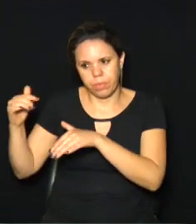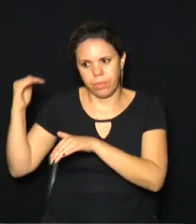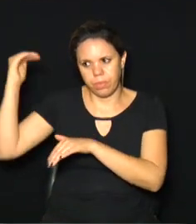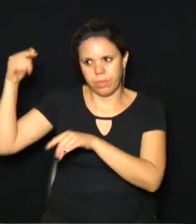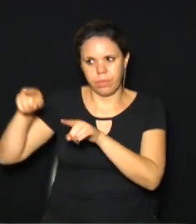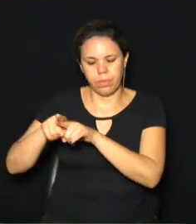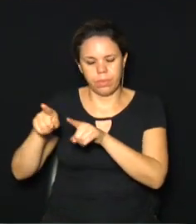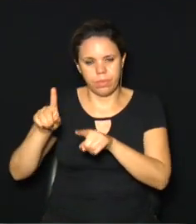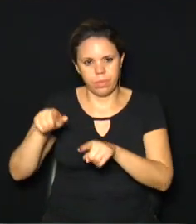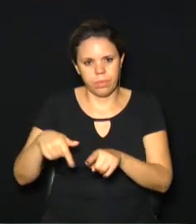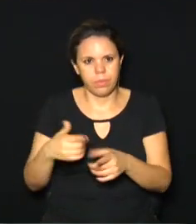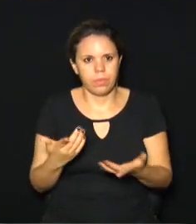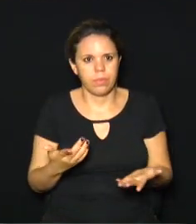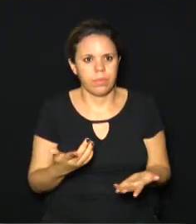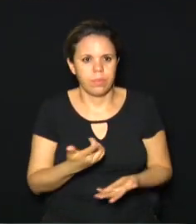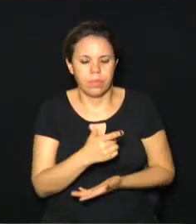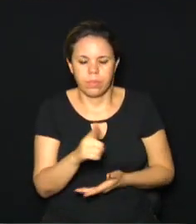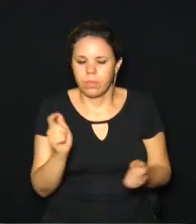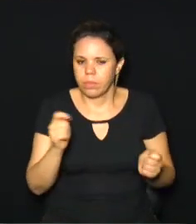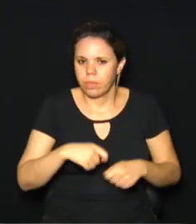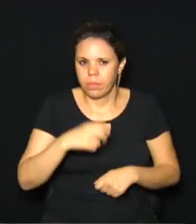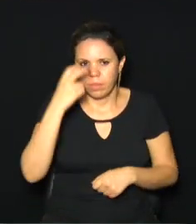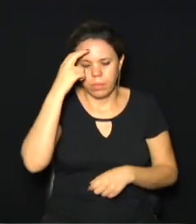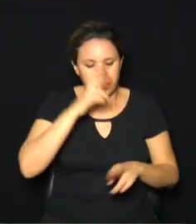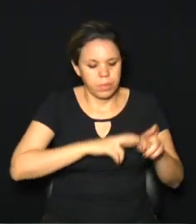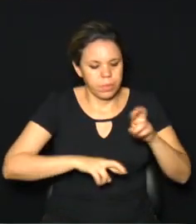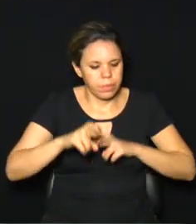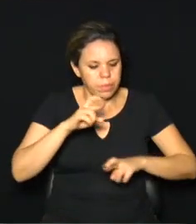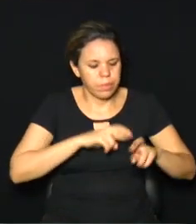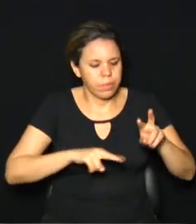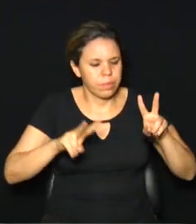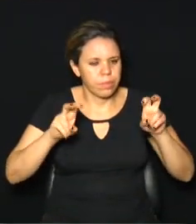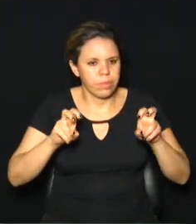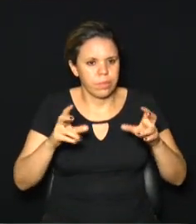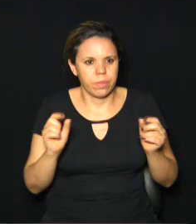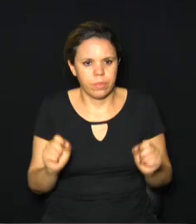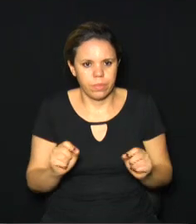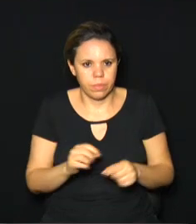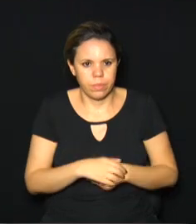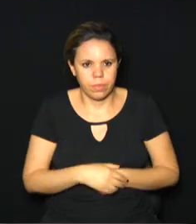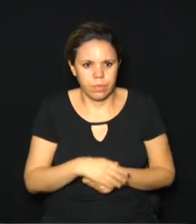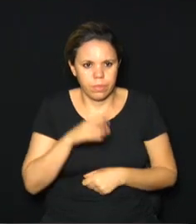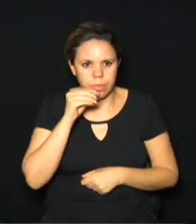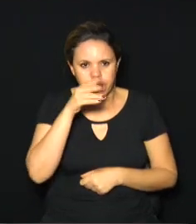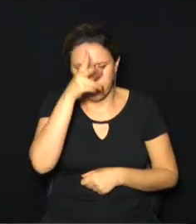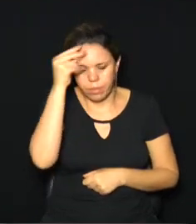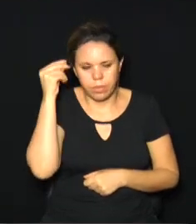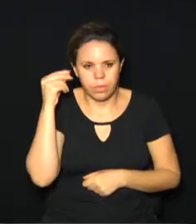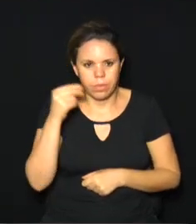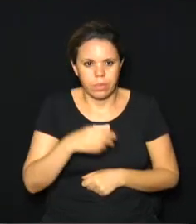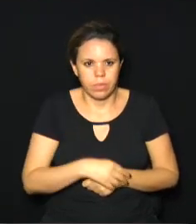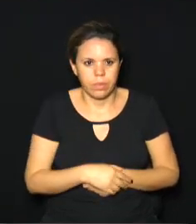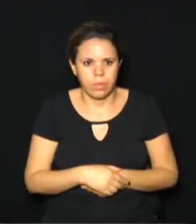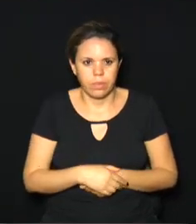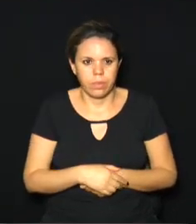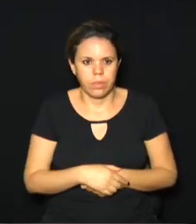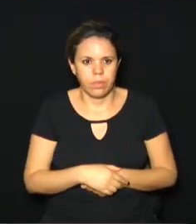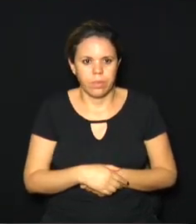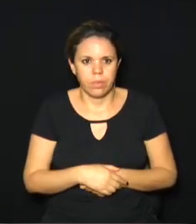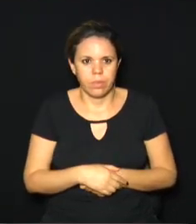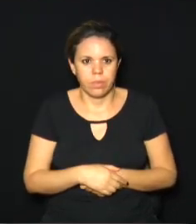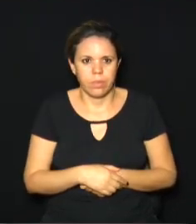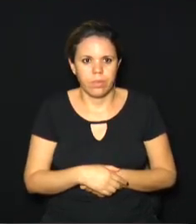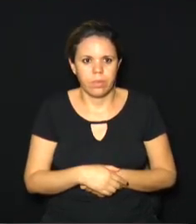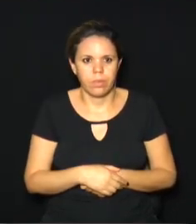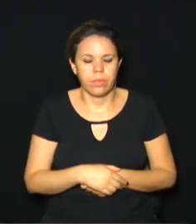ela não tem competência para analisar as questões de servidores públicos. Por